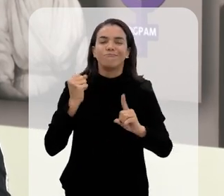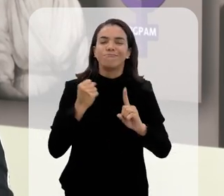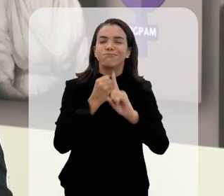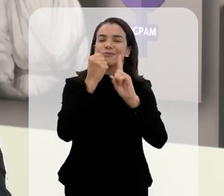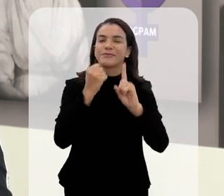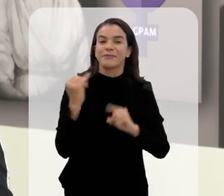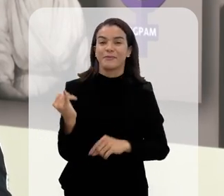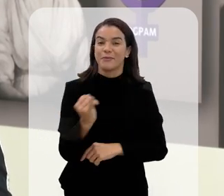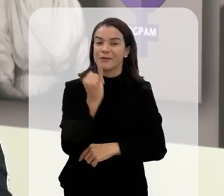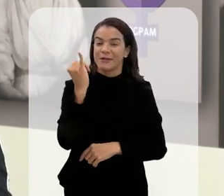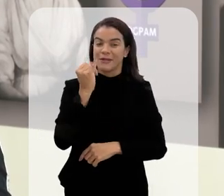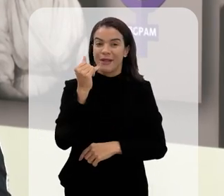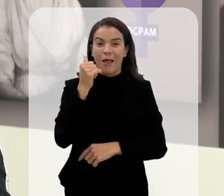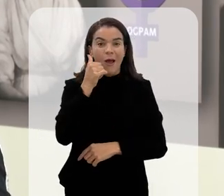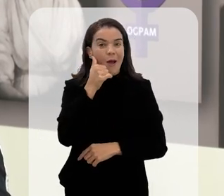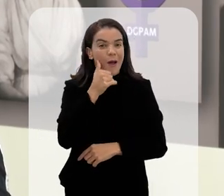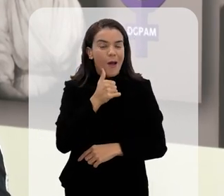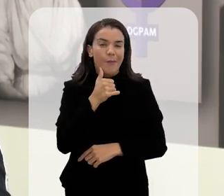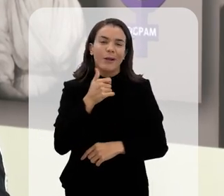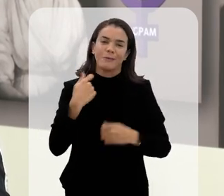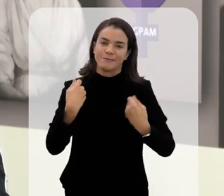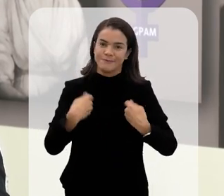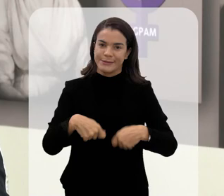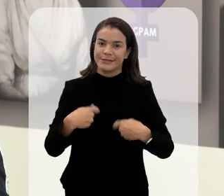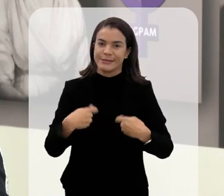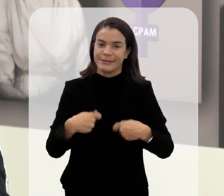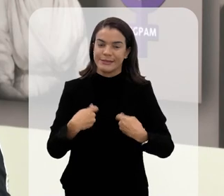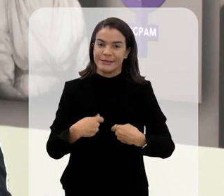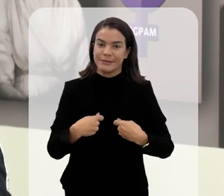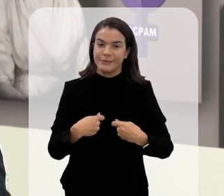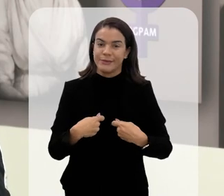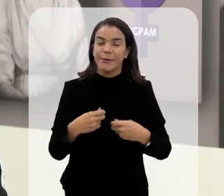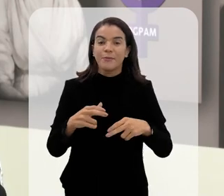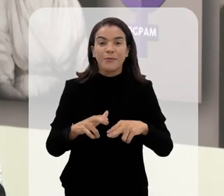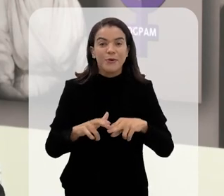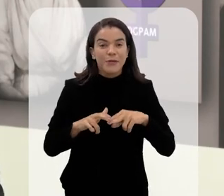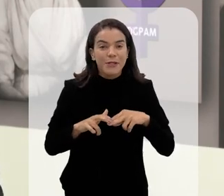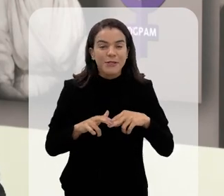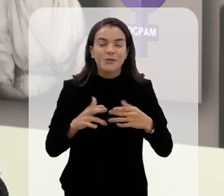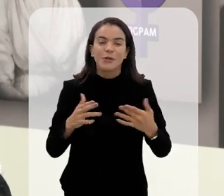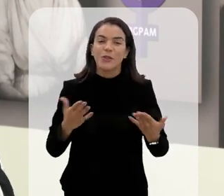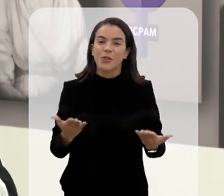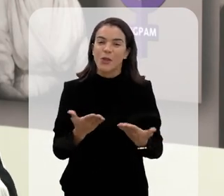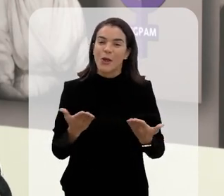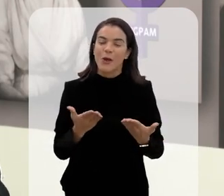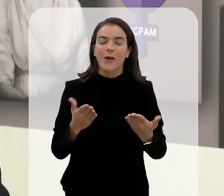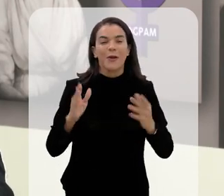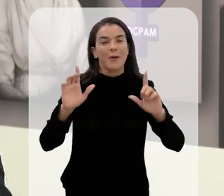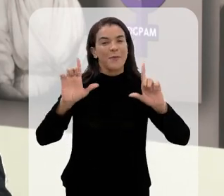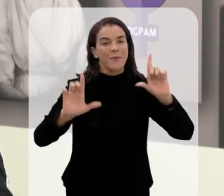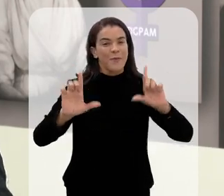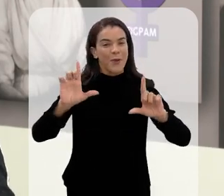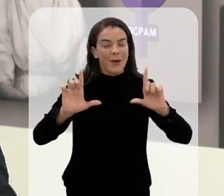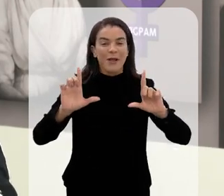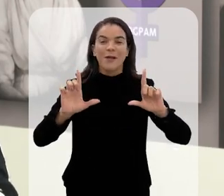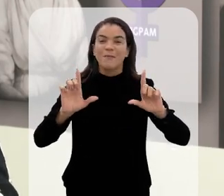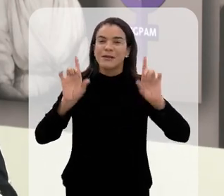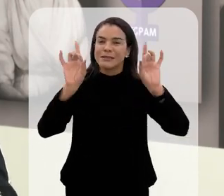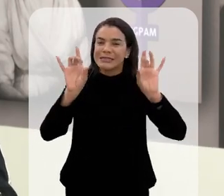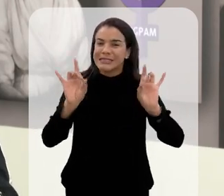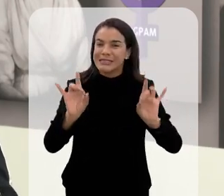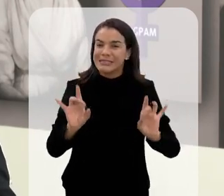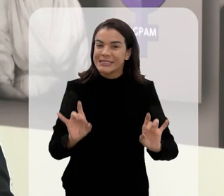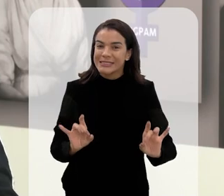importante em que a mulher está realmente precisando. E para isso, hoje a gente vai fazer um programa especial. Ele é